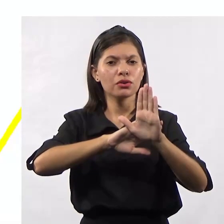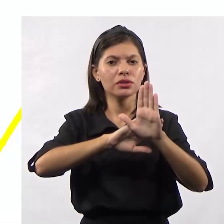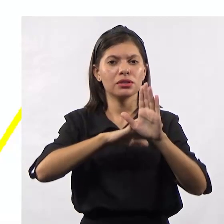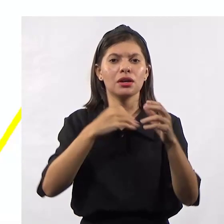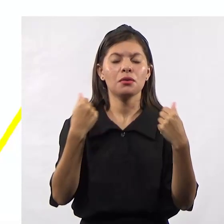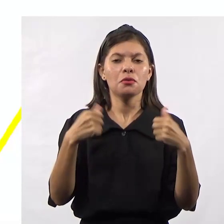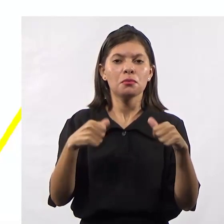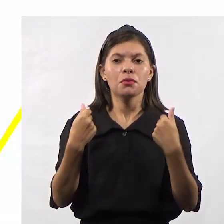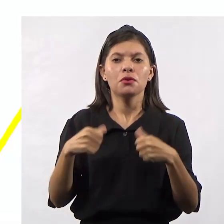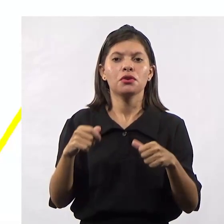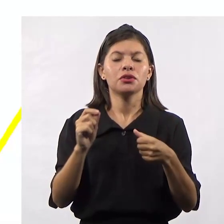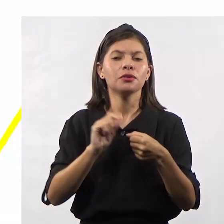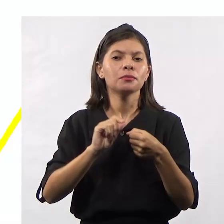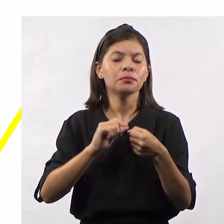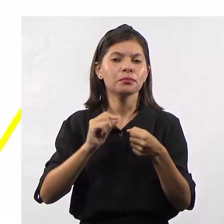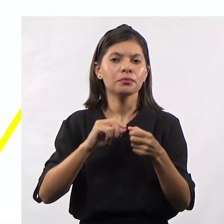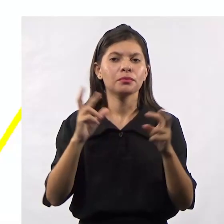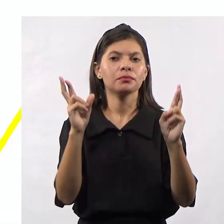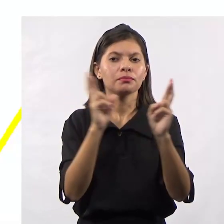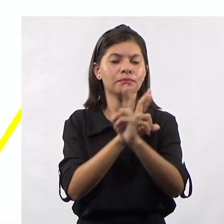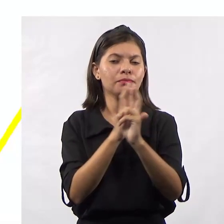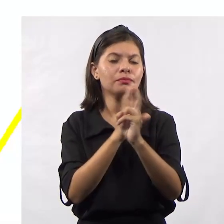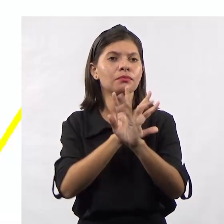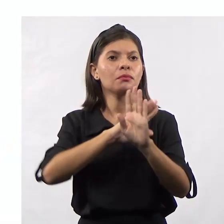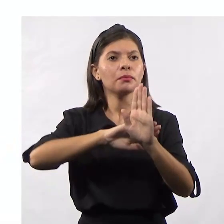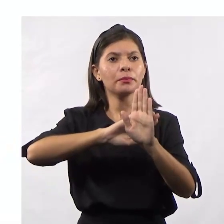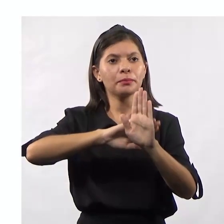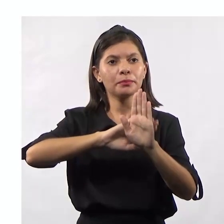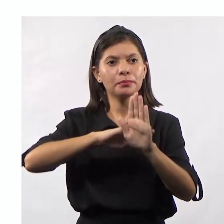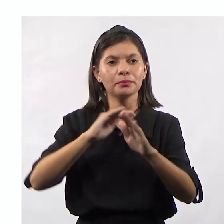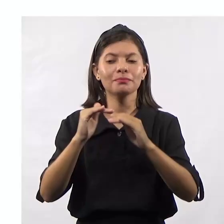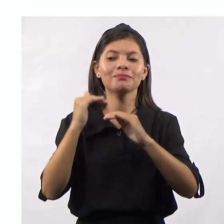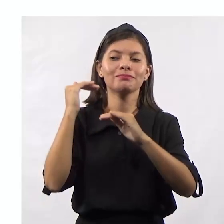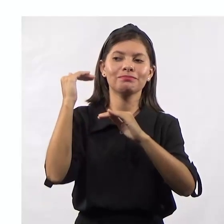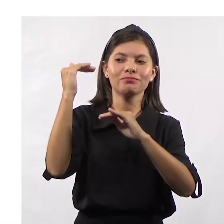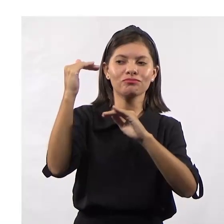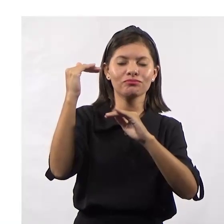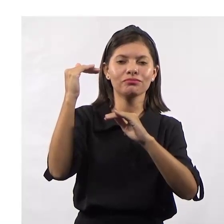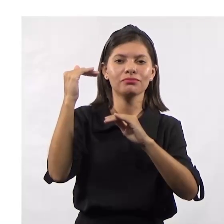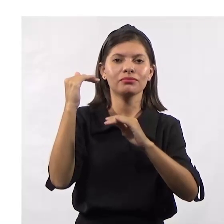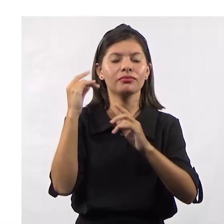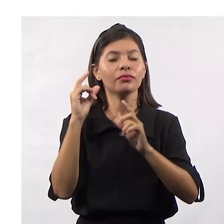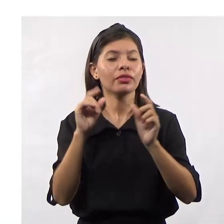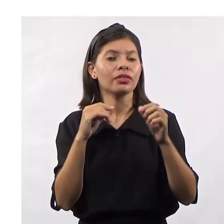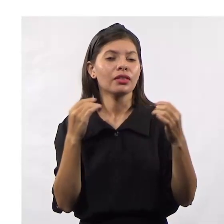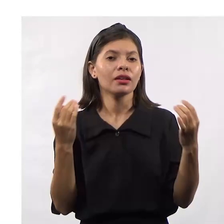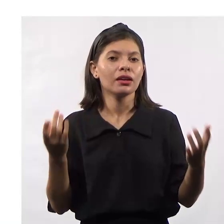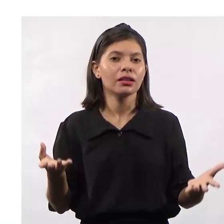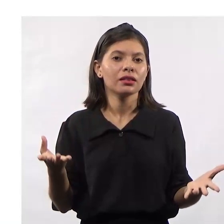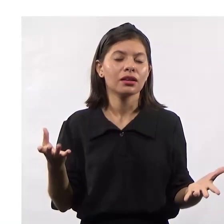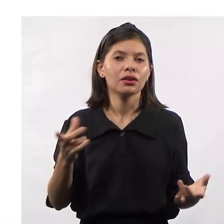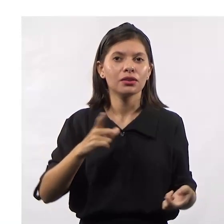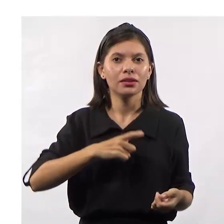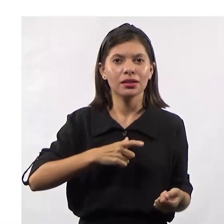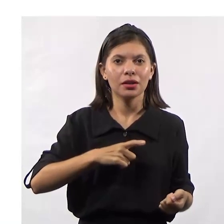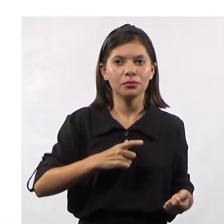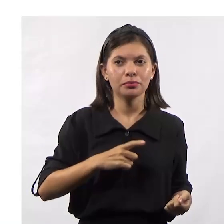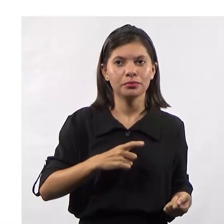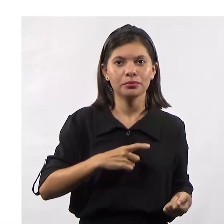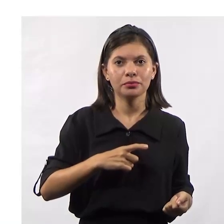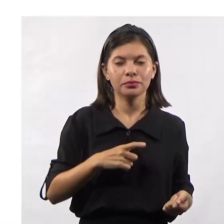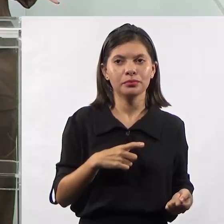feita exclusivamente em relação à proposta mais bem classificada. Então, a gente tem